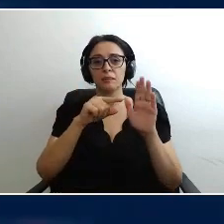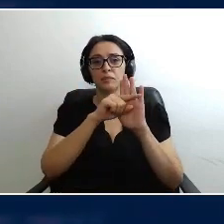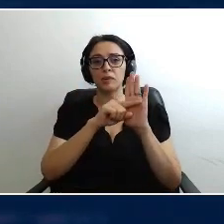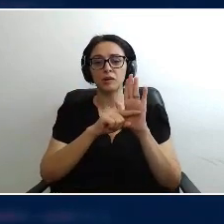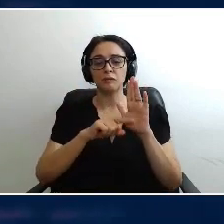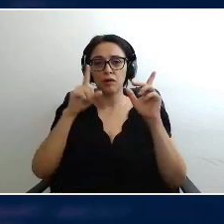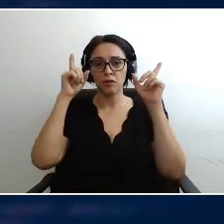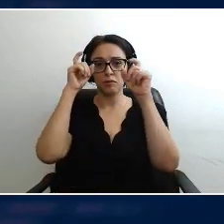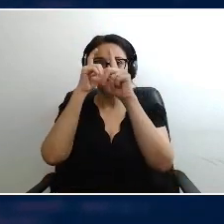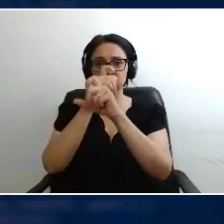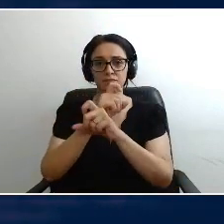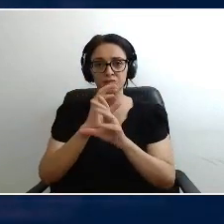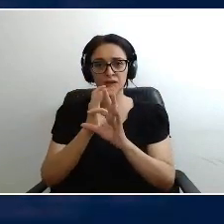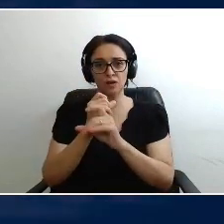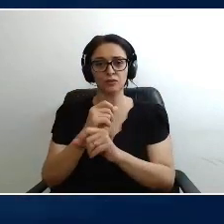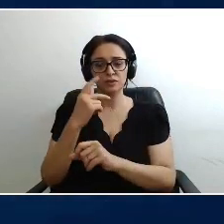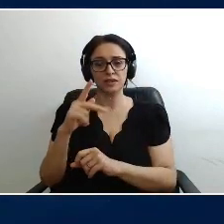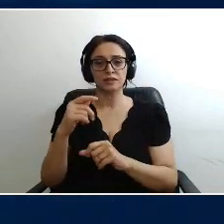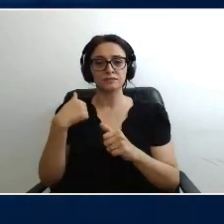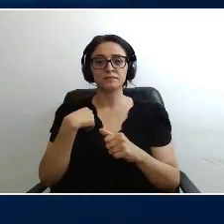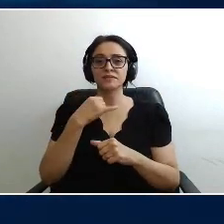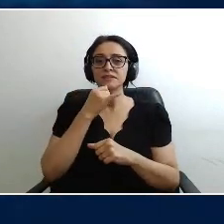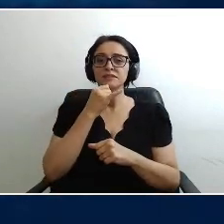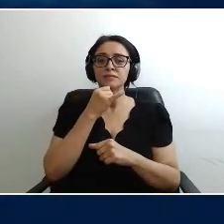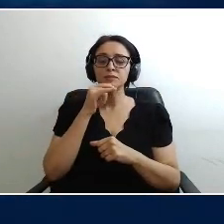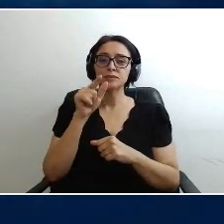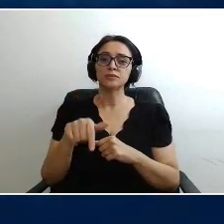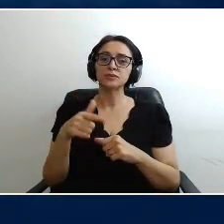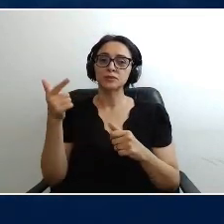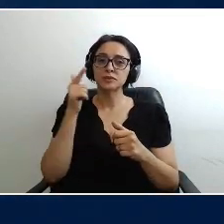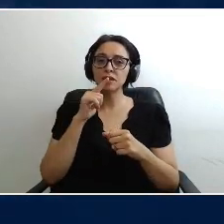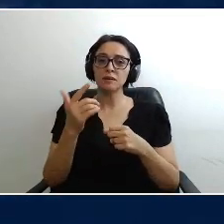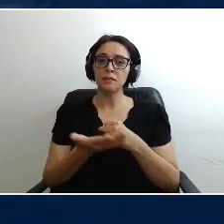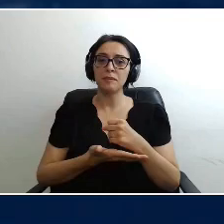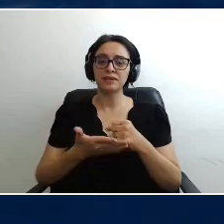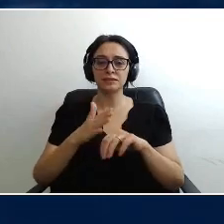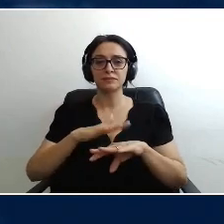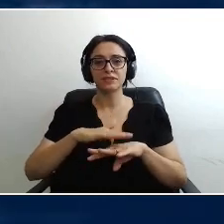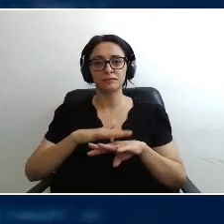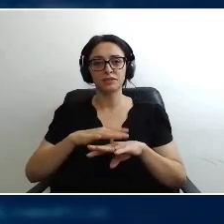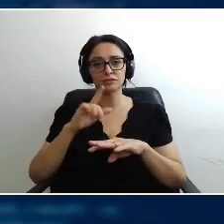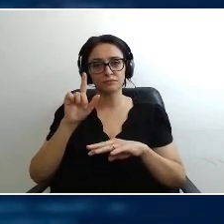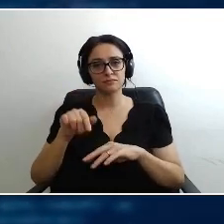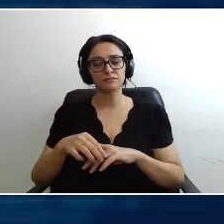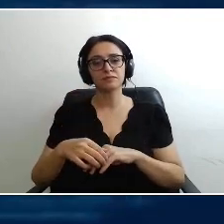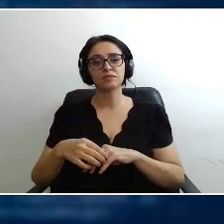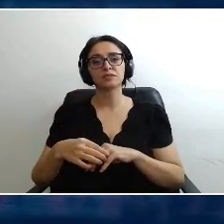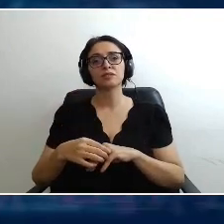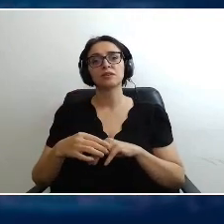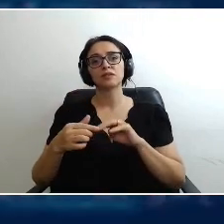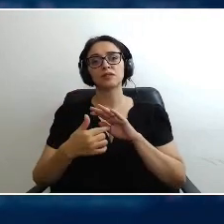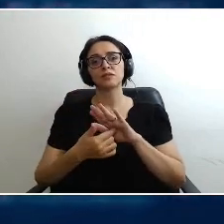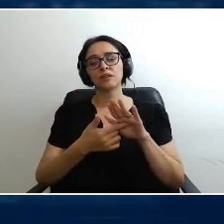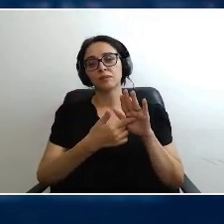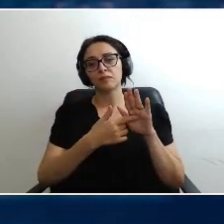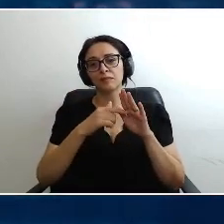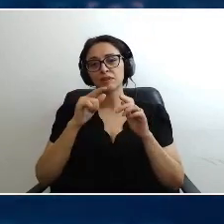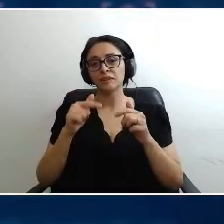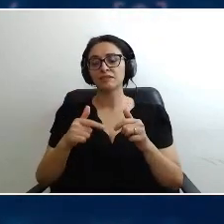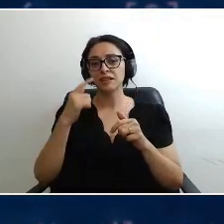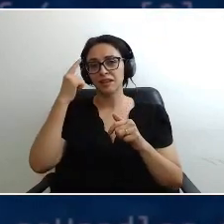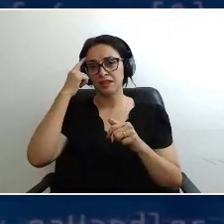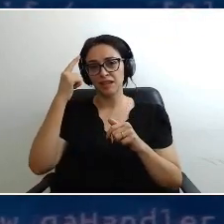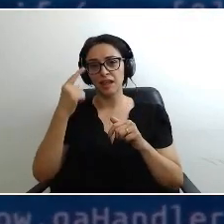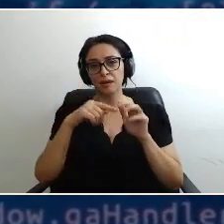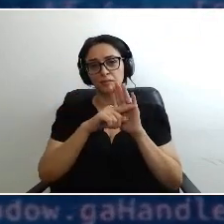com o cálculo lambda, por exemplo. E que tem uma fundação, uma base toda matemática, né? E é isso que vem ali para trazer essa ideia de programação